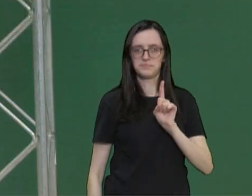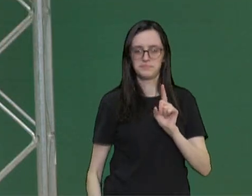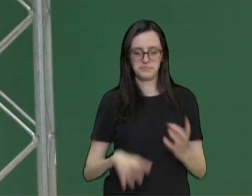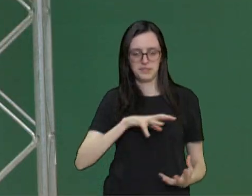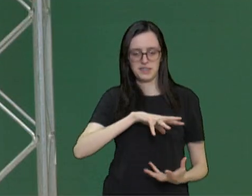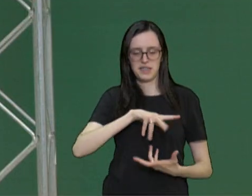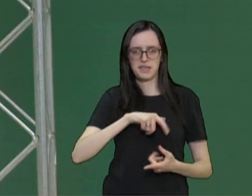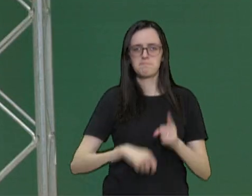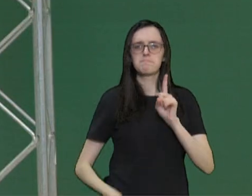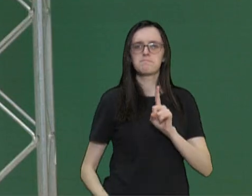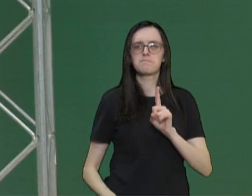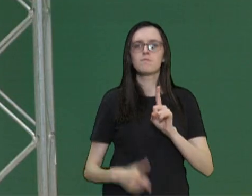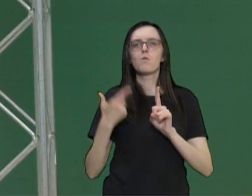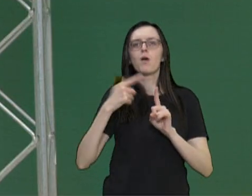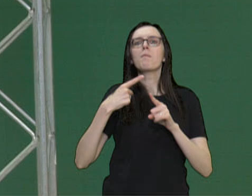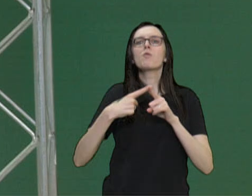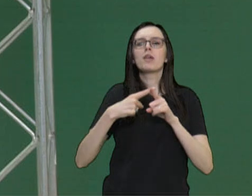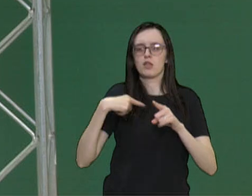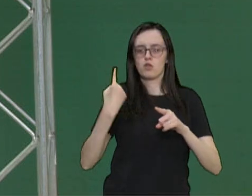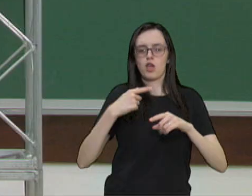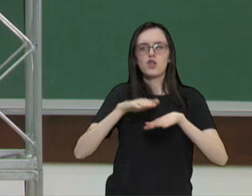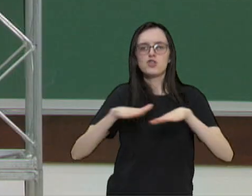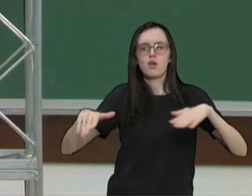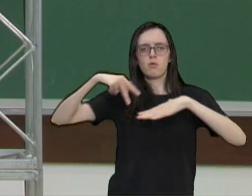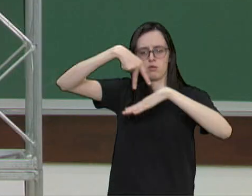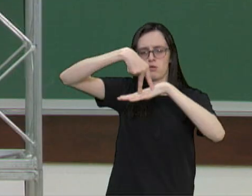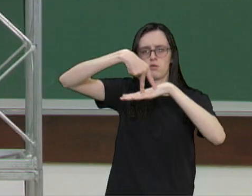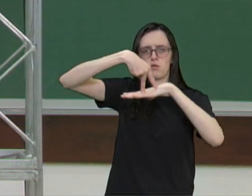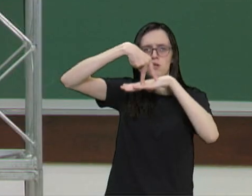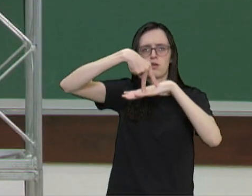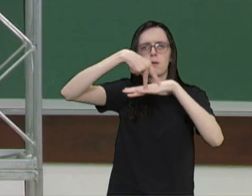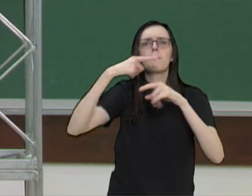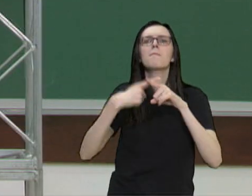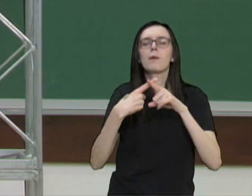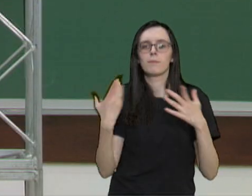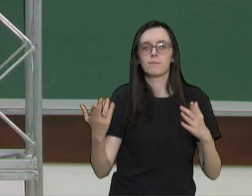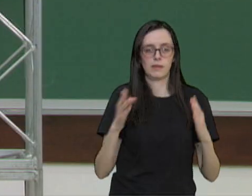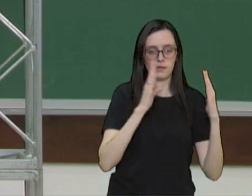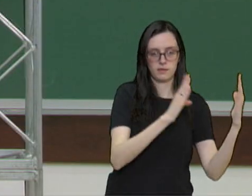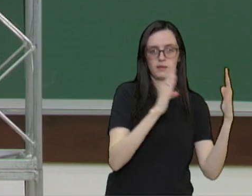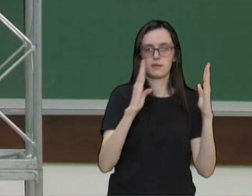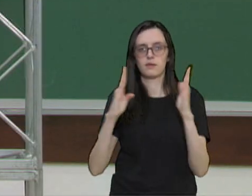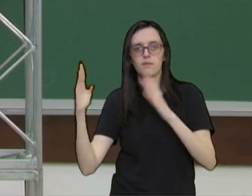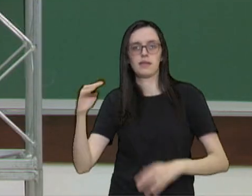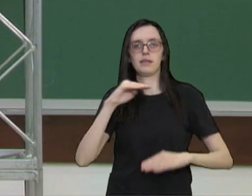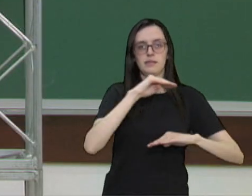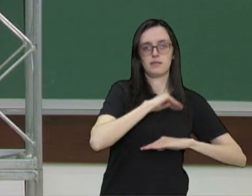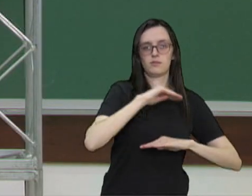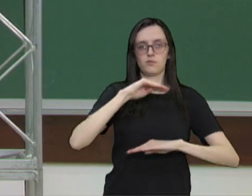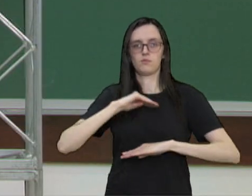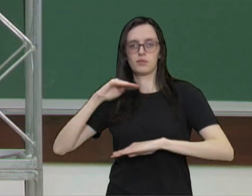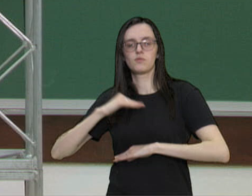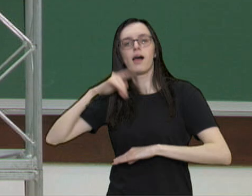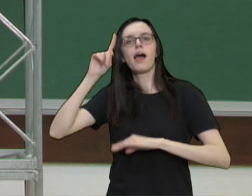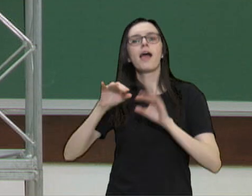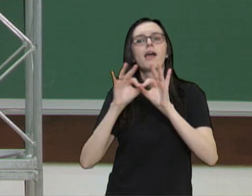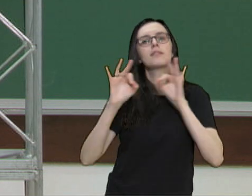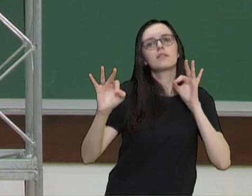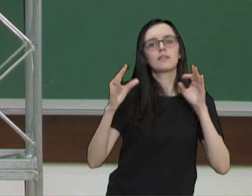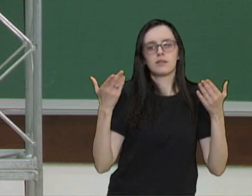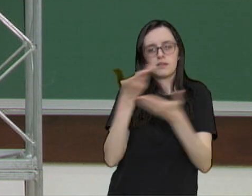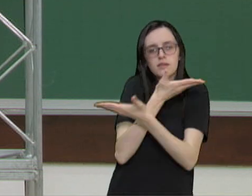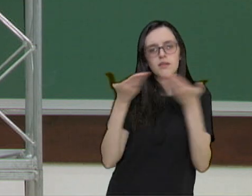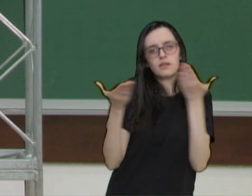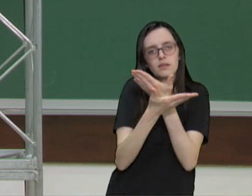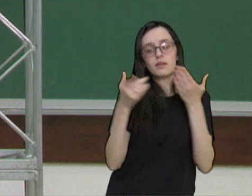Terra. Por que a gente fica preso a esse planeta? Veja que nessas três situações nós temos uma interação à distância, uma